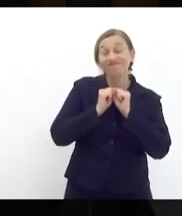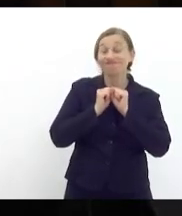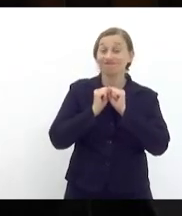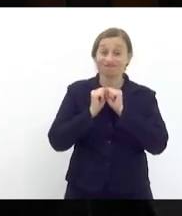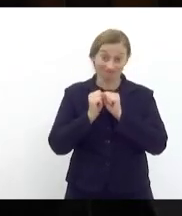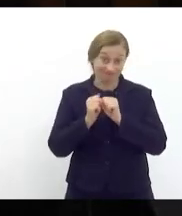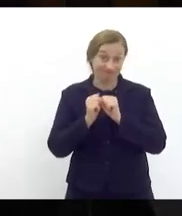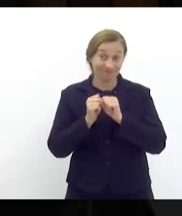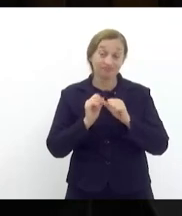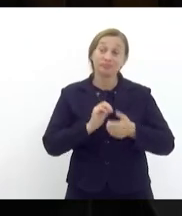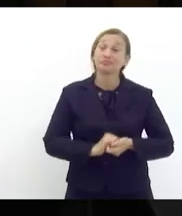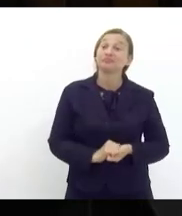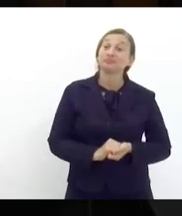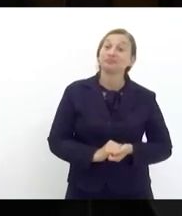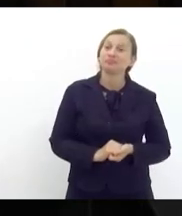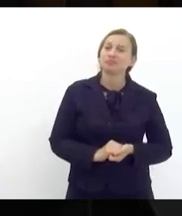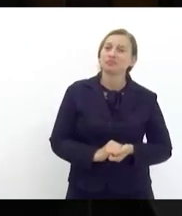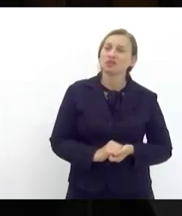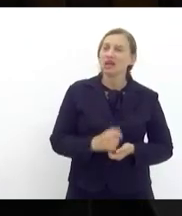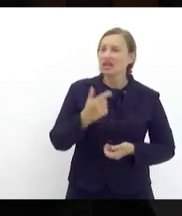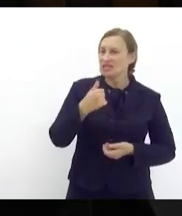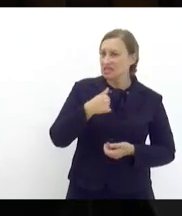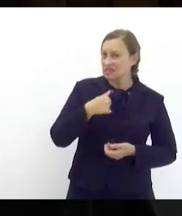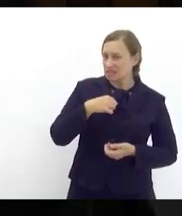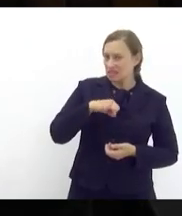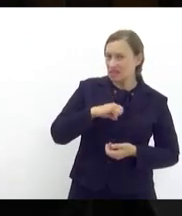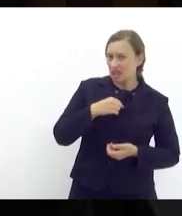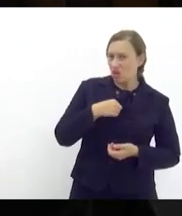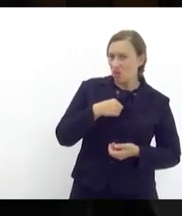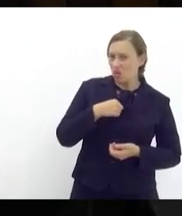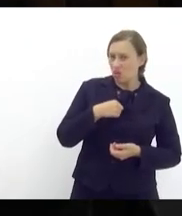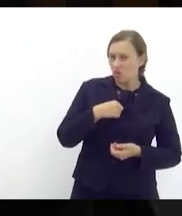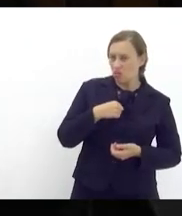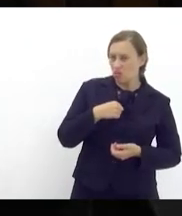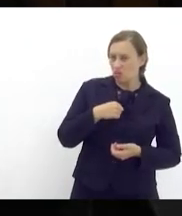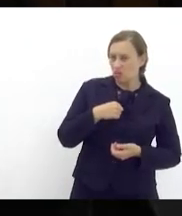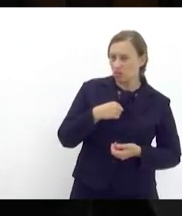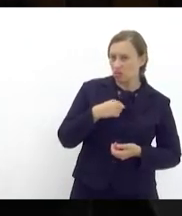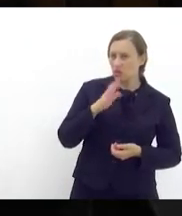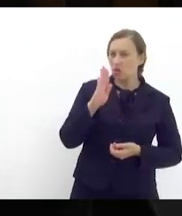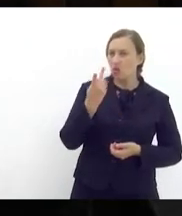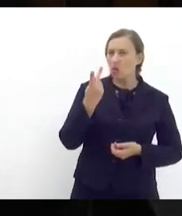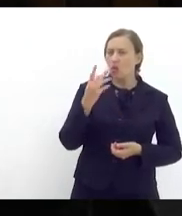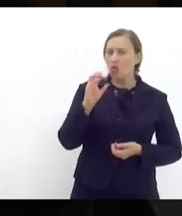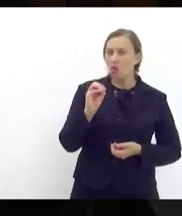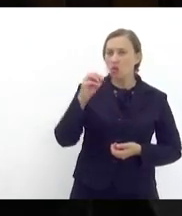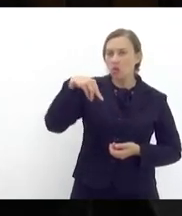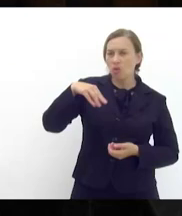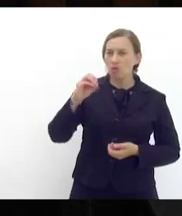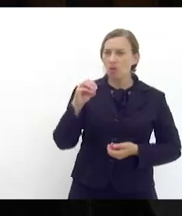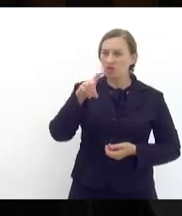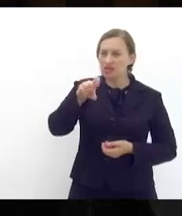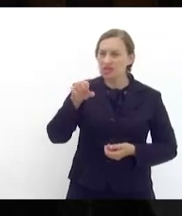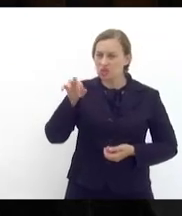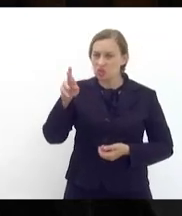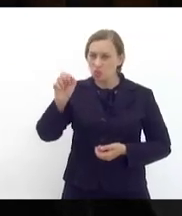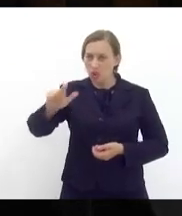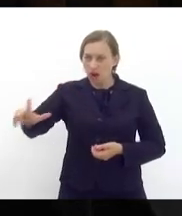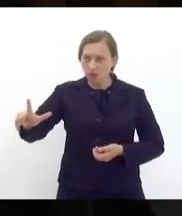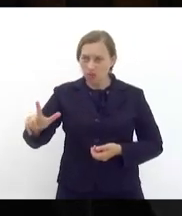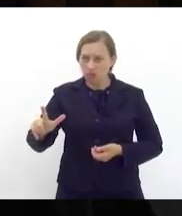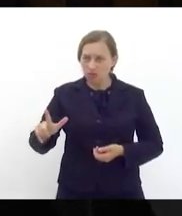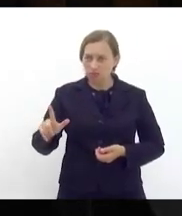se eu fosse homossexual. Não seria demérito algum. Demérito é roubar.